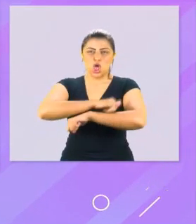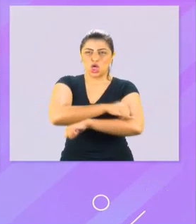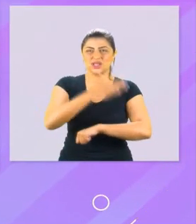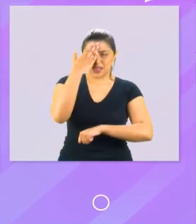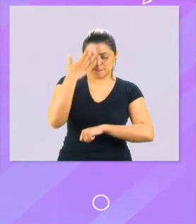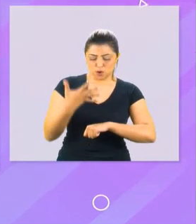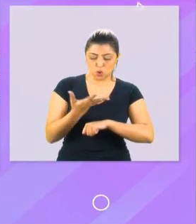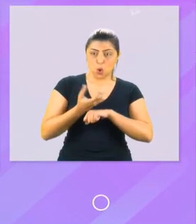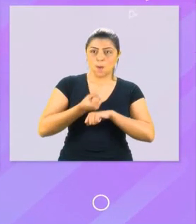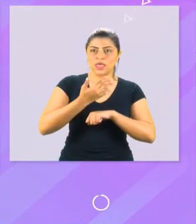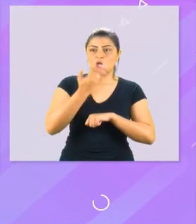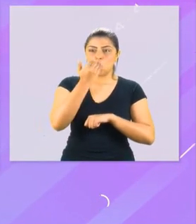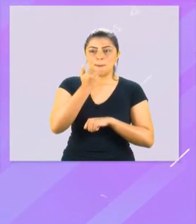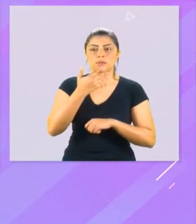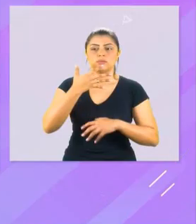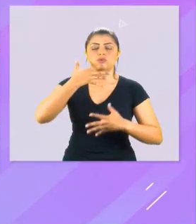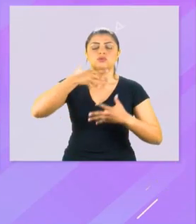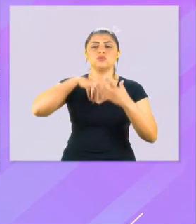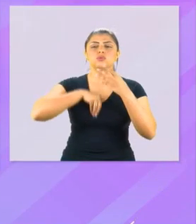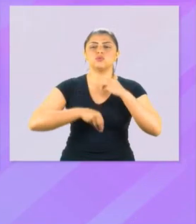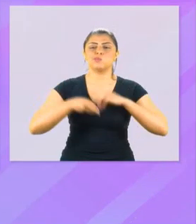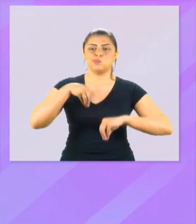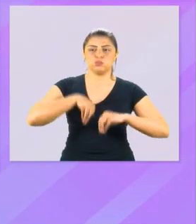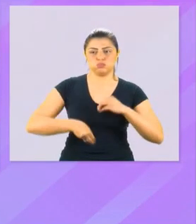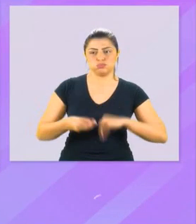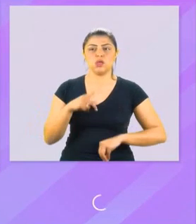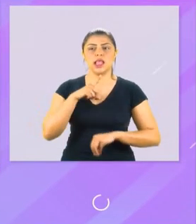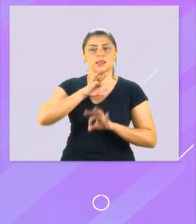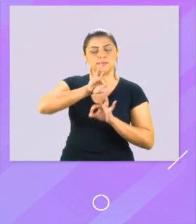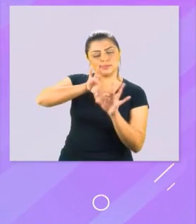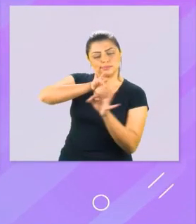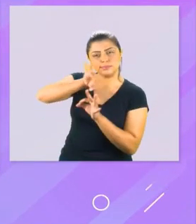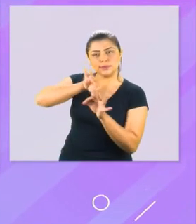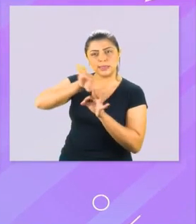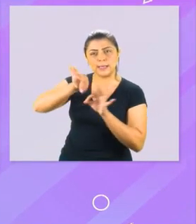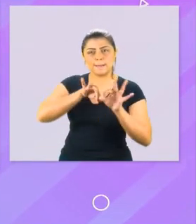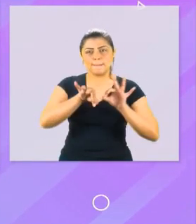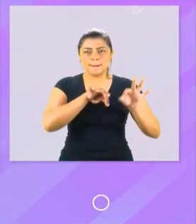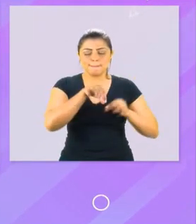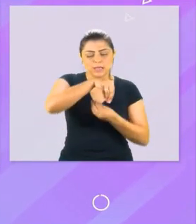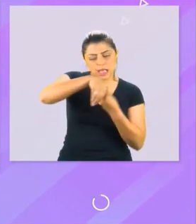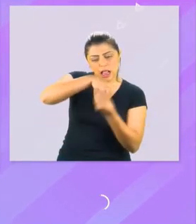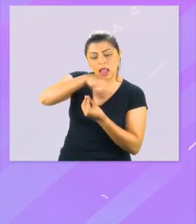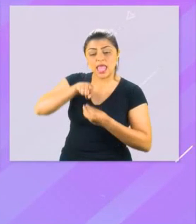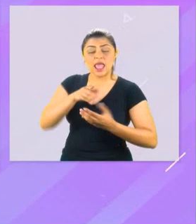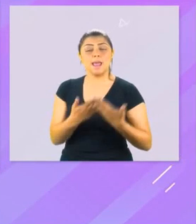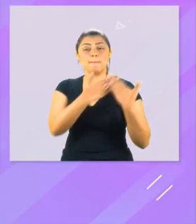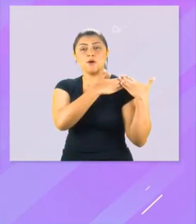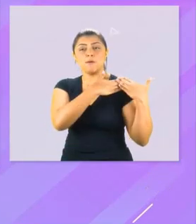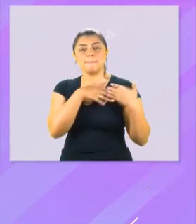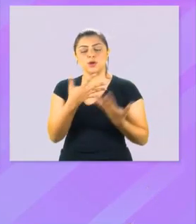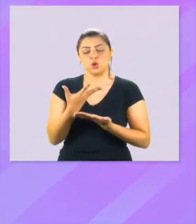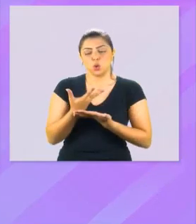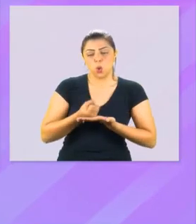na alimentação. Então, eles formam a bile, junto com alguns outros tipos de sais, e eles são responsáveis,